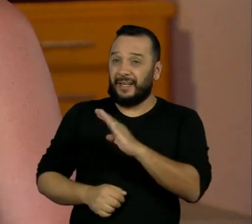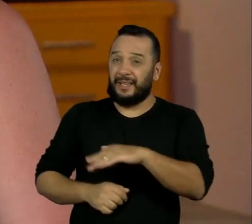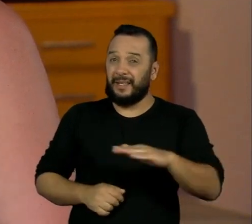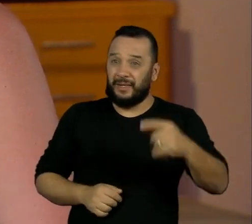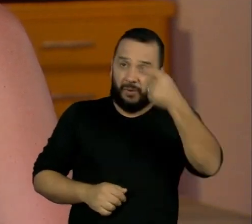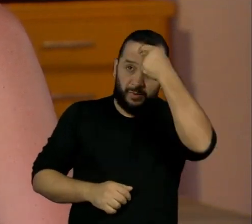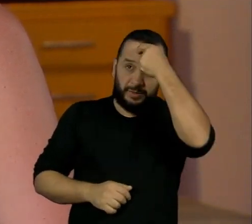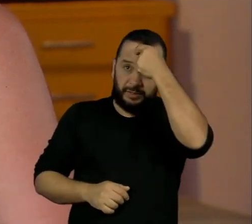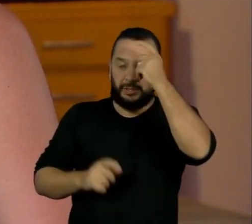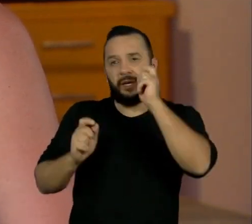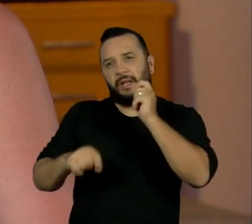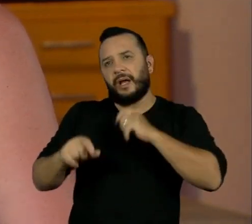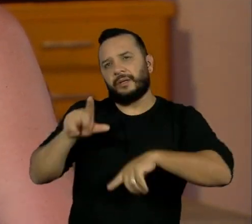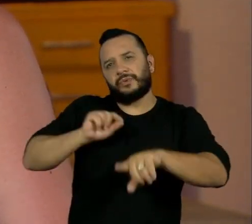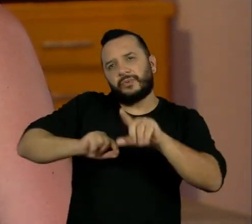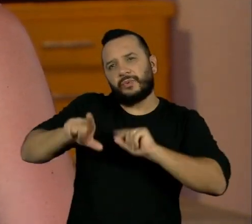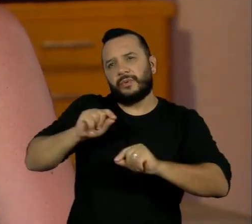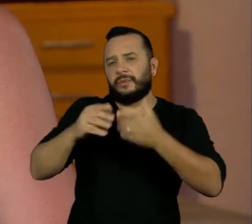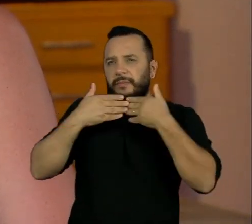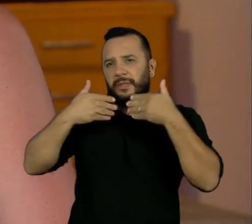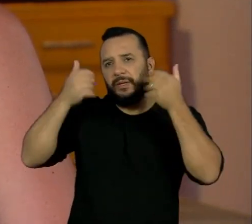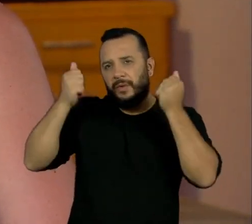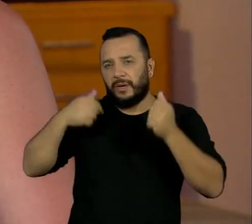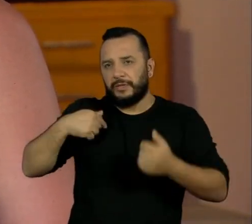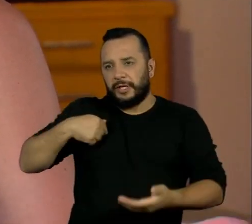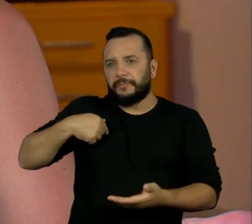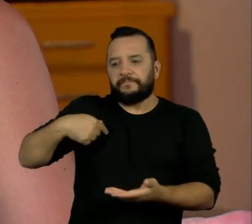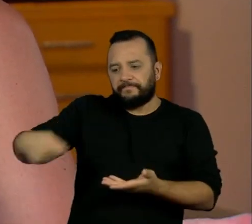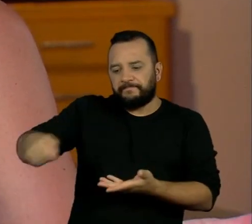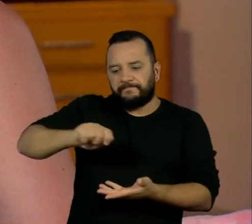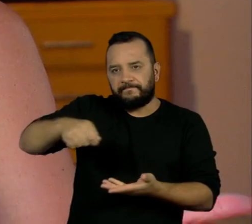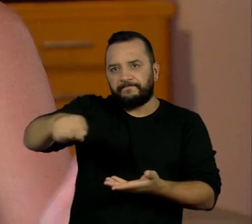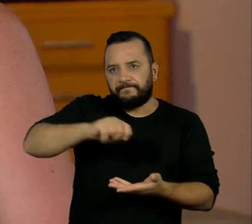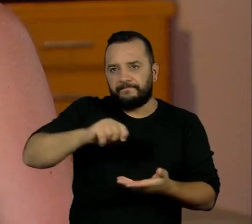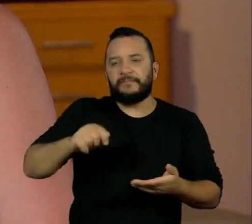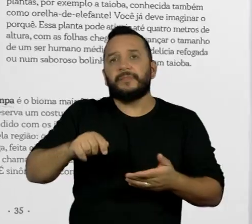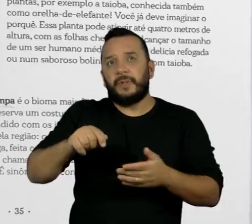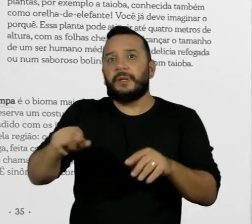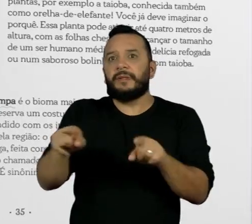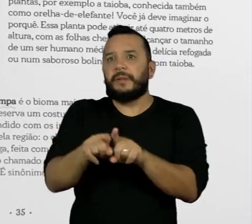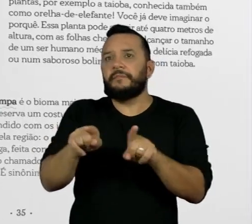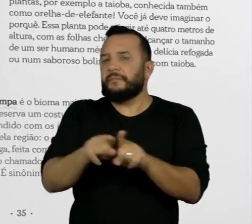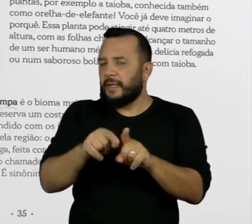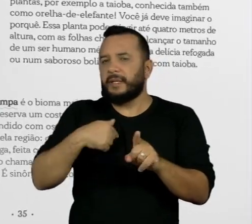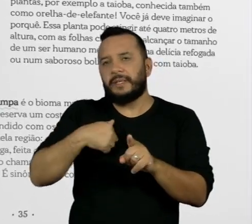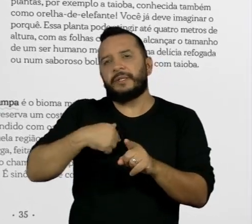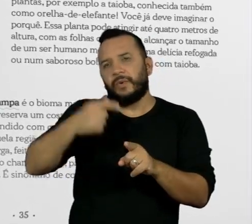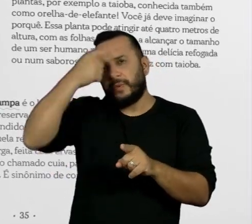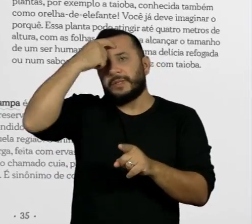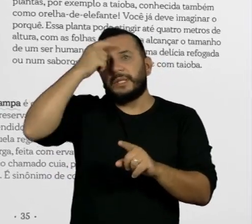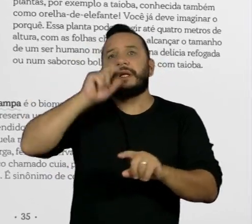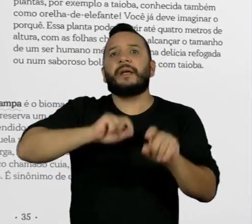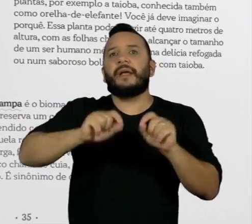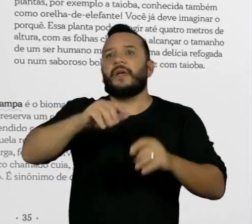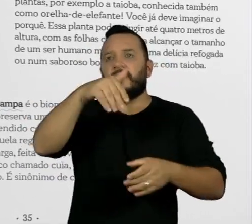vão poder fazer melhores escolhas, não só do que colocar no prato, mas até de quem eleger, por exemplo.